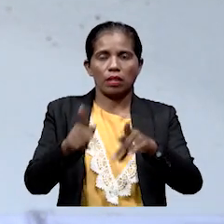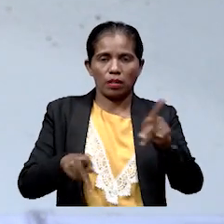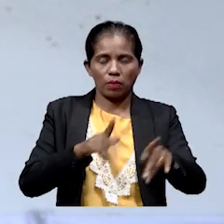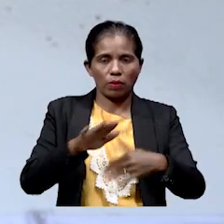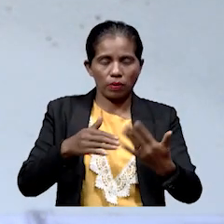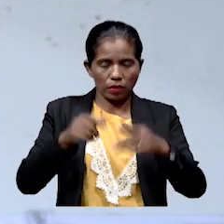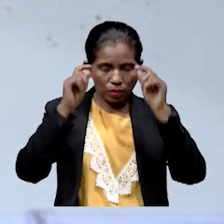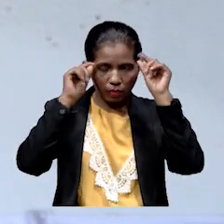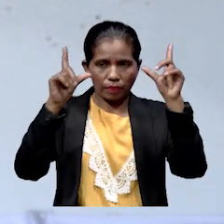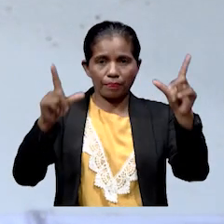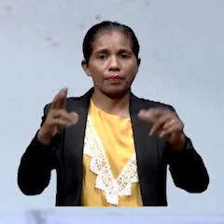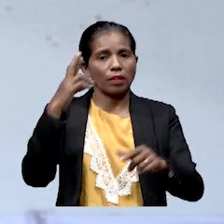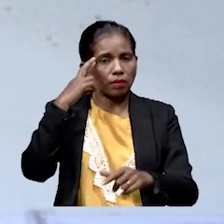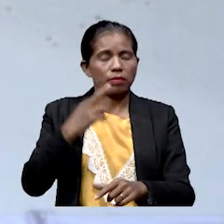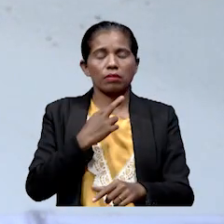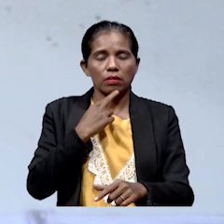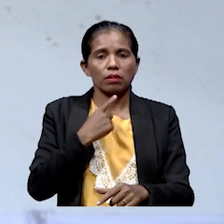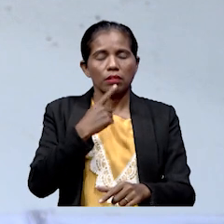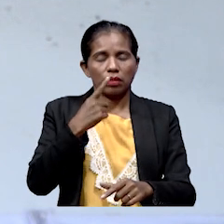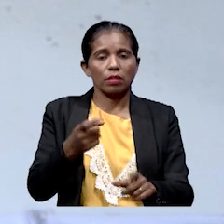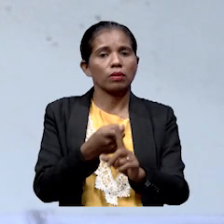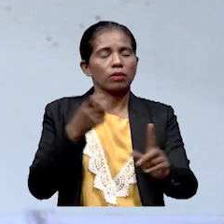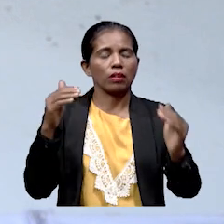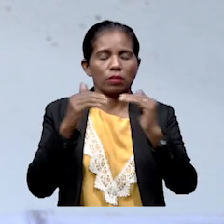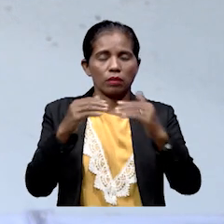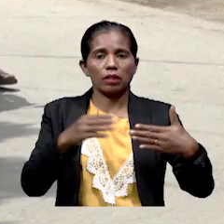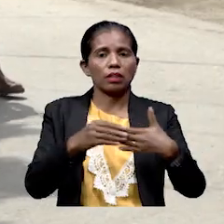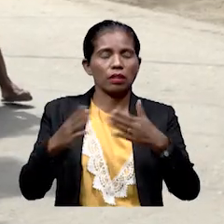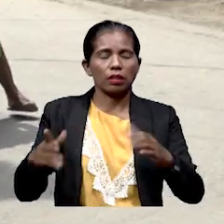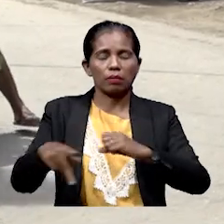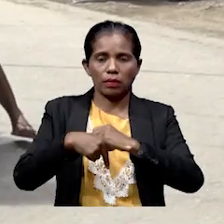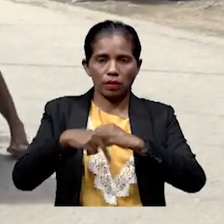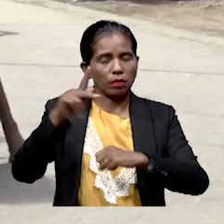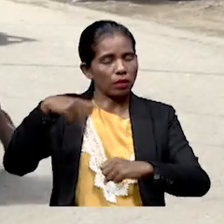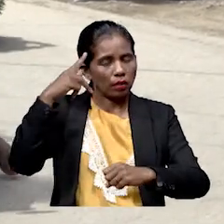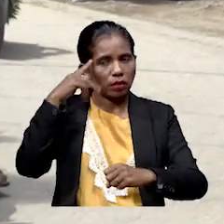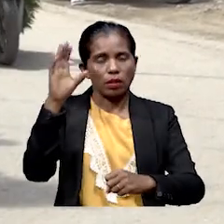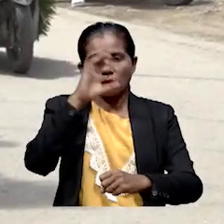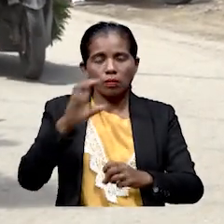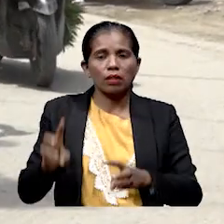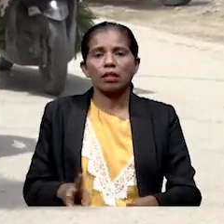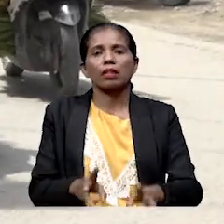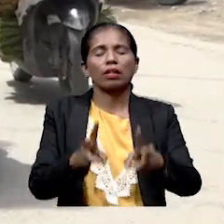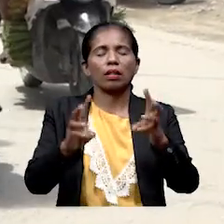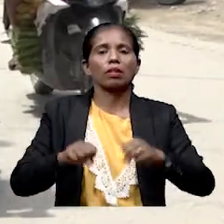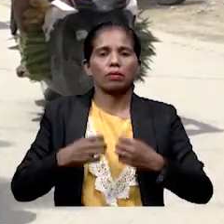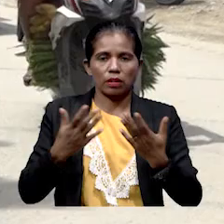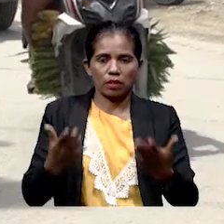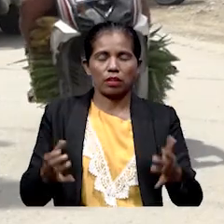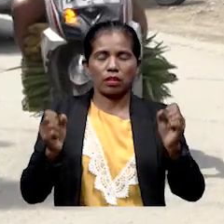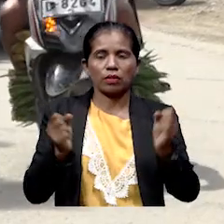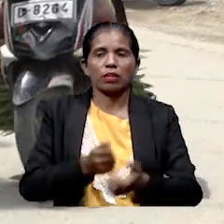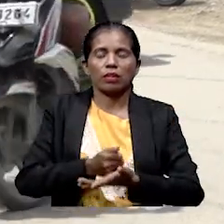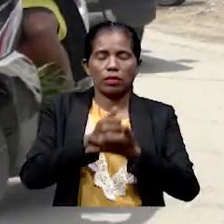Timor-Leste. Ramos Horta Atete, lihusi sormutu ho líder partido político sirané atu buka dalang alternativo ho di